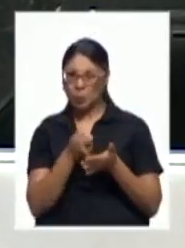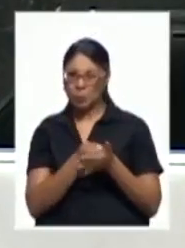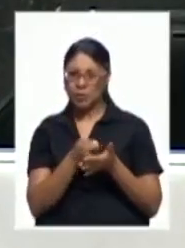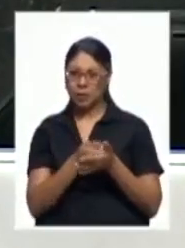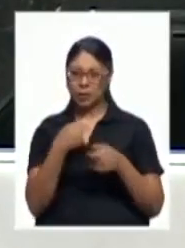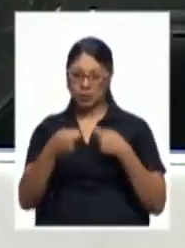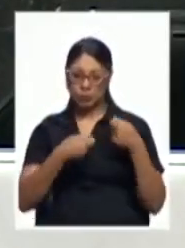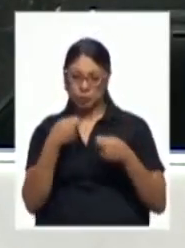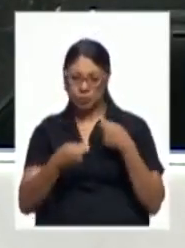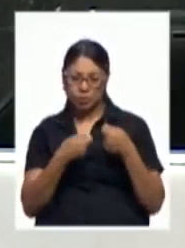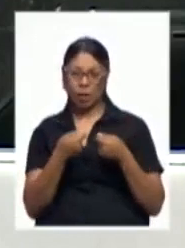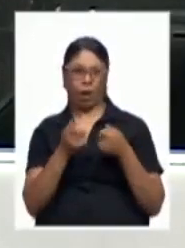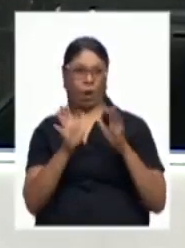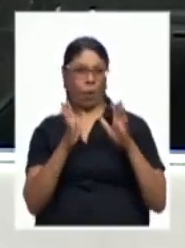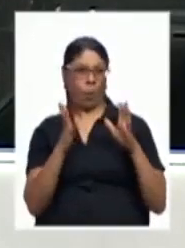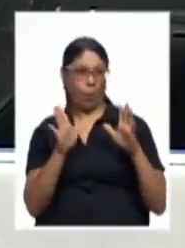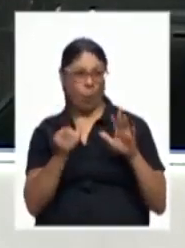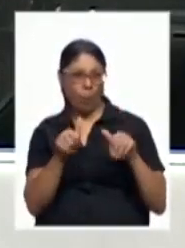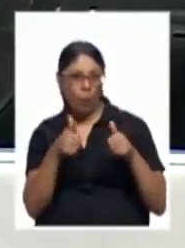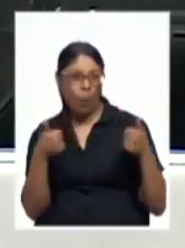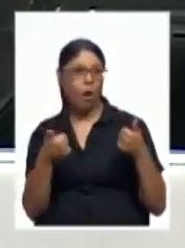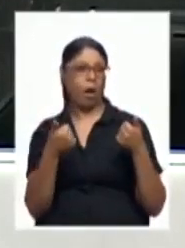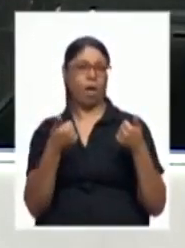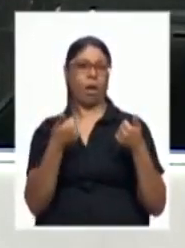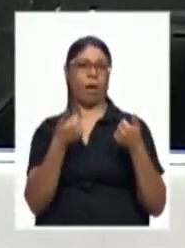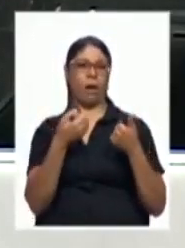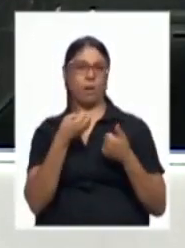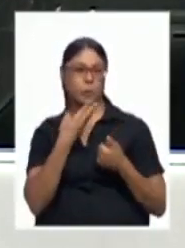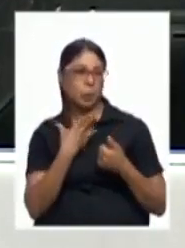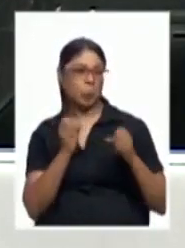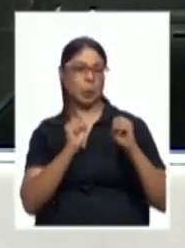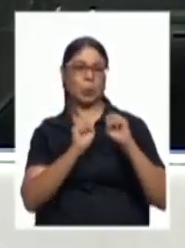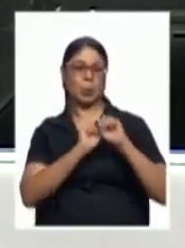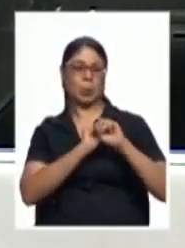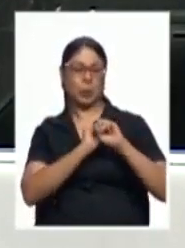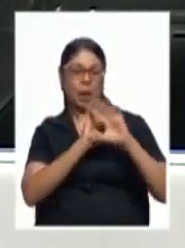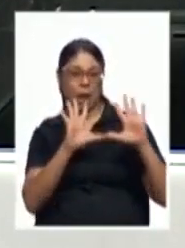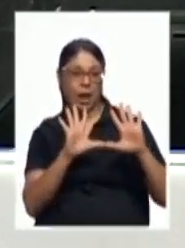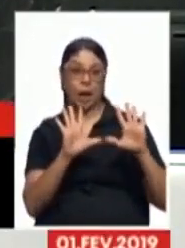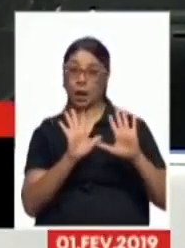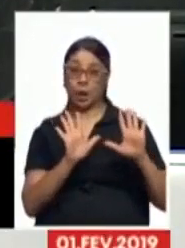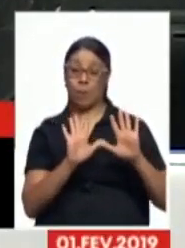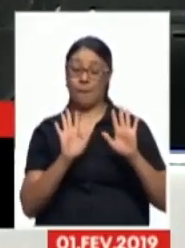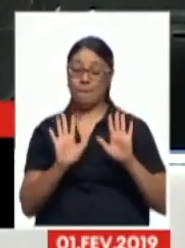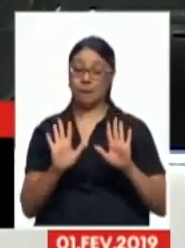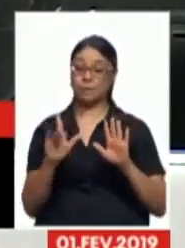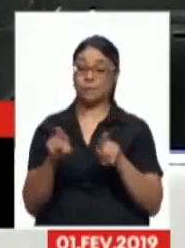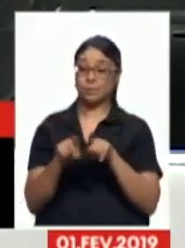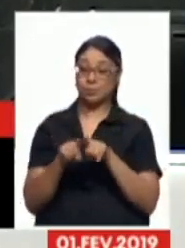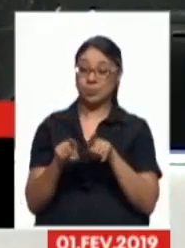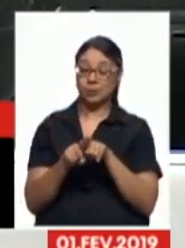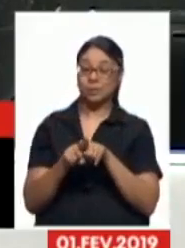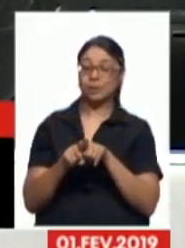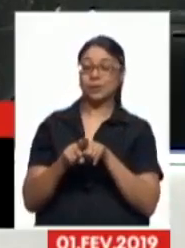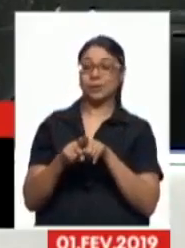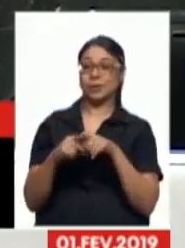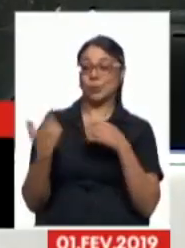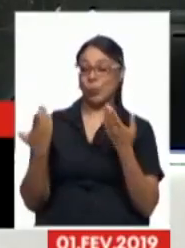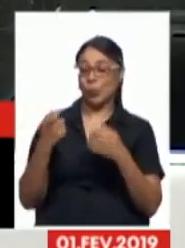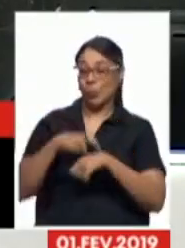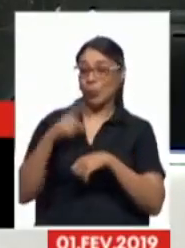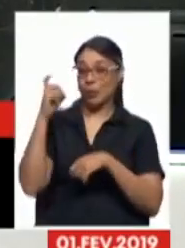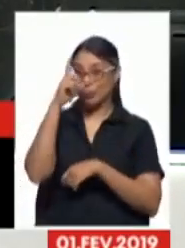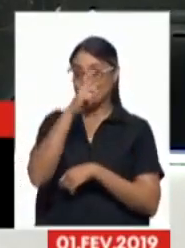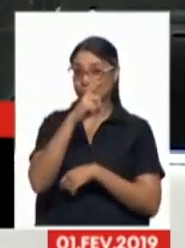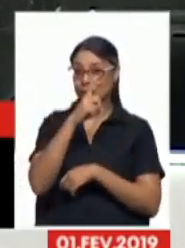administrativa qualificada, austera, proba e transparente. Tempos revoltos nos obrigam mais do que nunca a